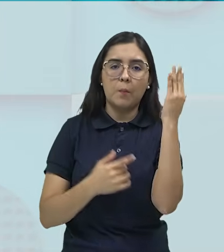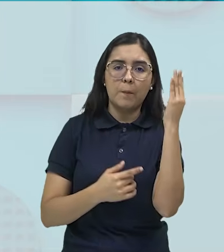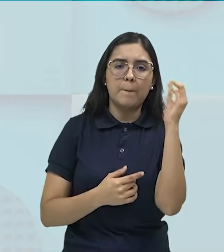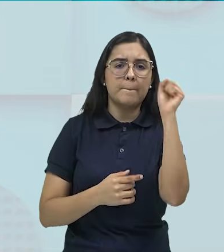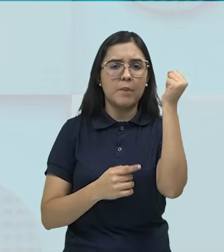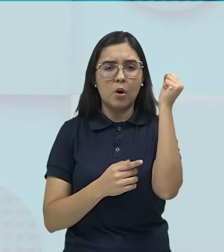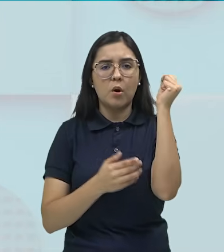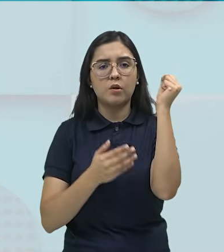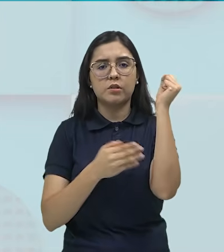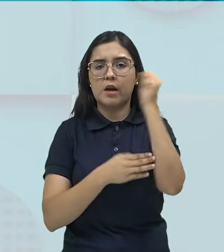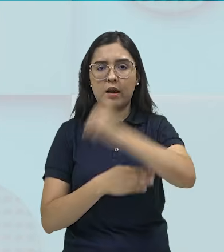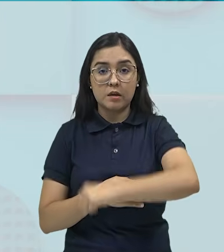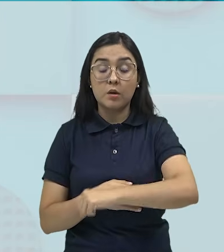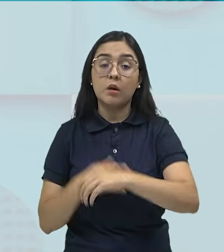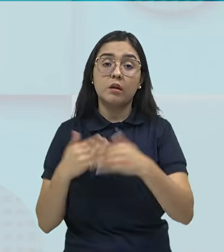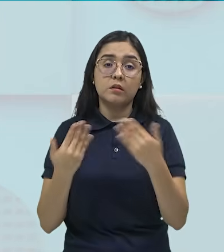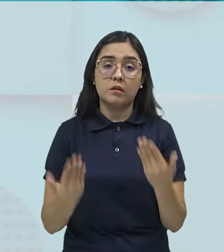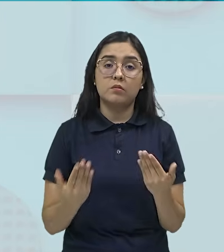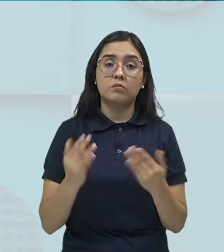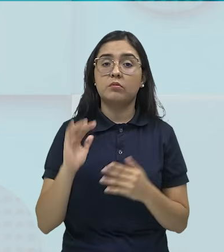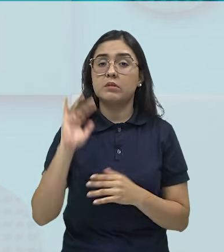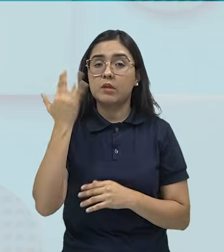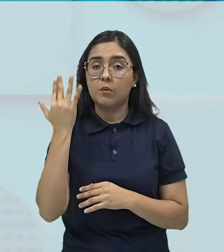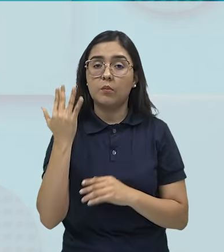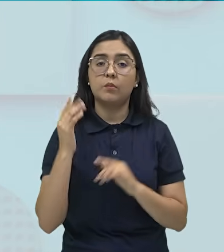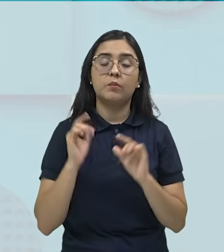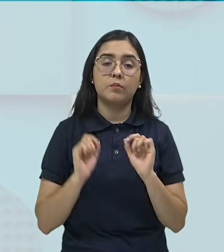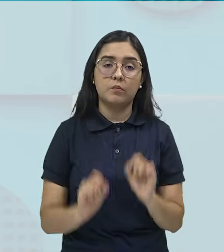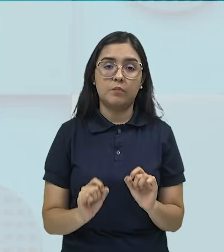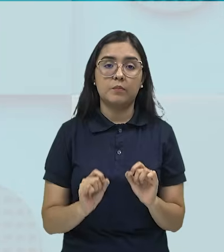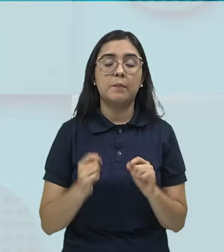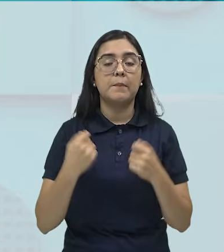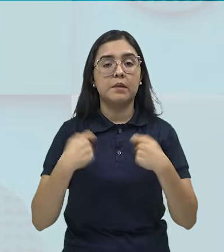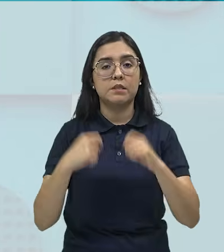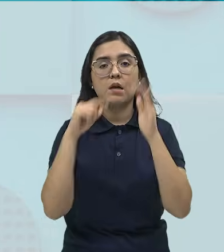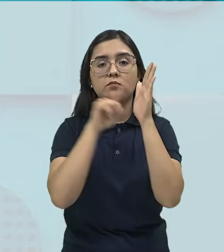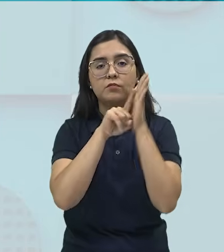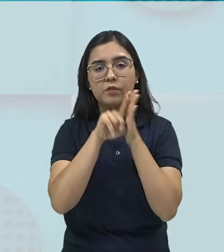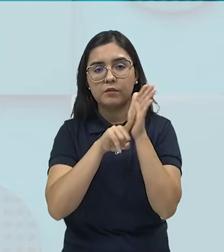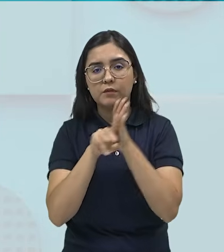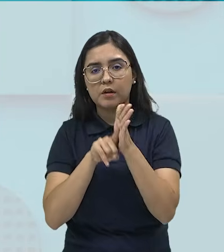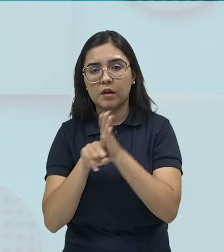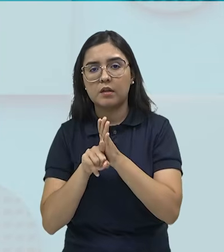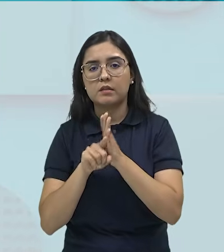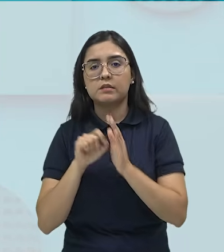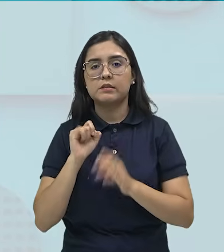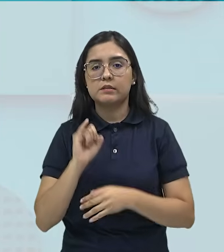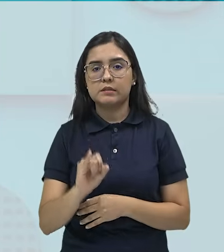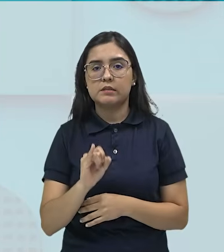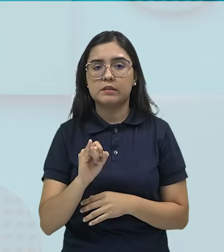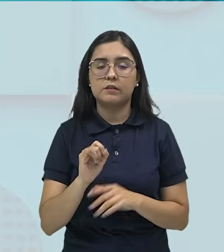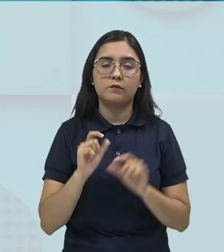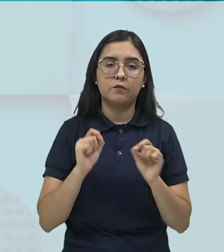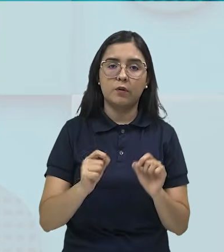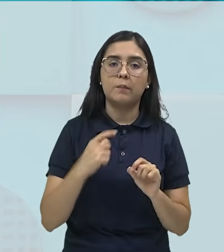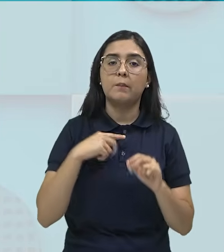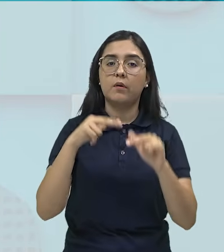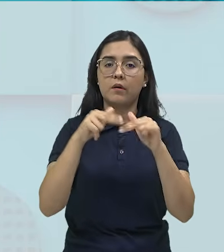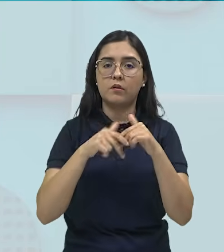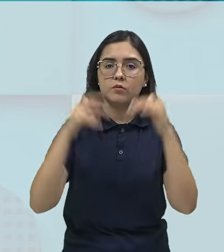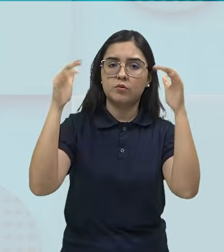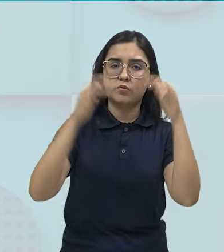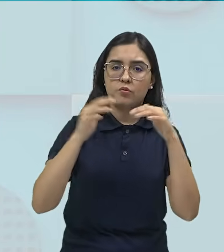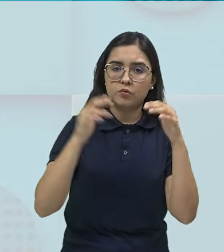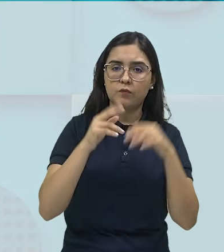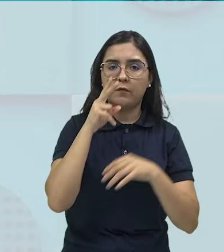aconteceu alguma coisa de fenômeno natural, aí eles vão ter também que investigar se foi em causa de um temporal ou foi porque